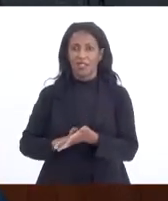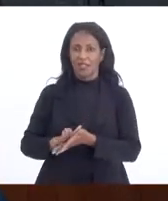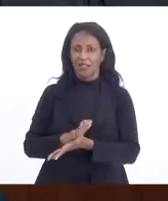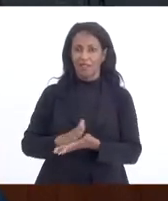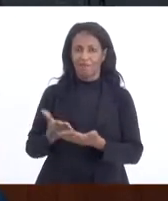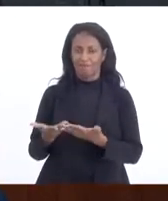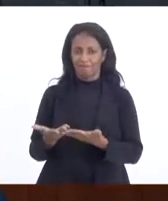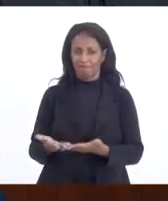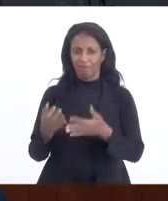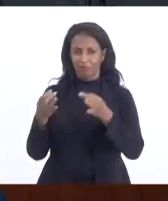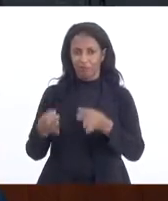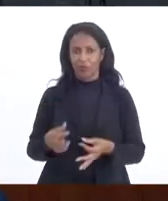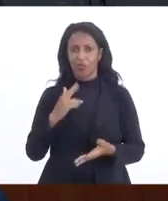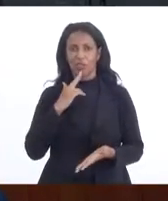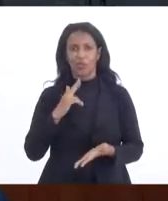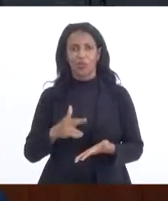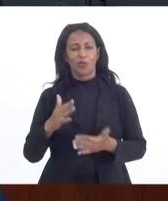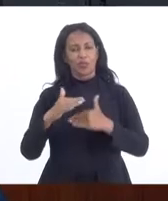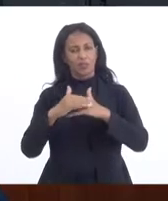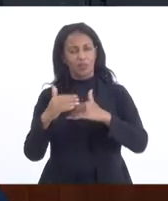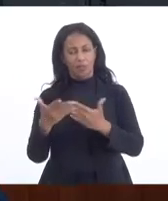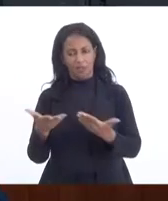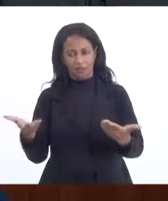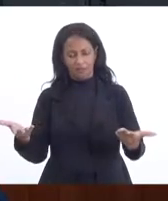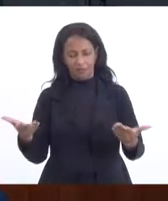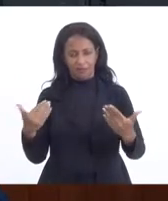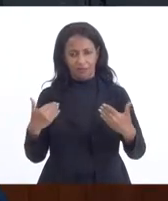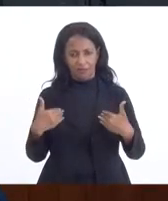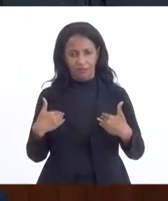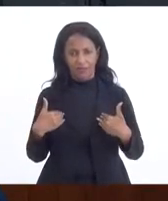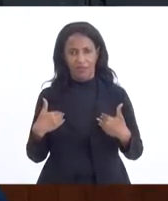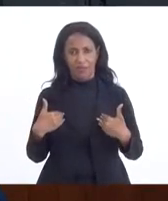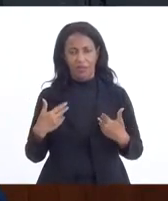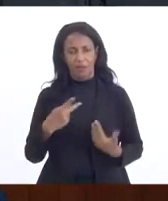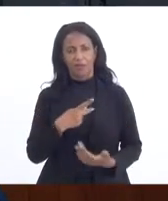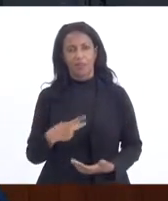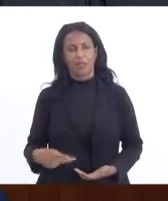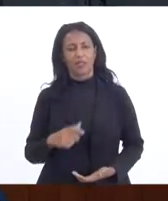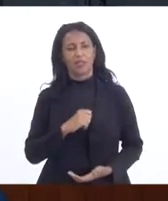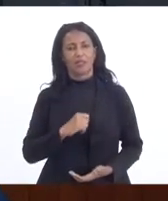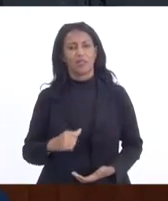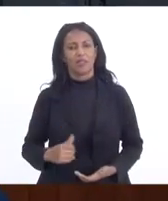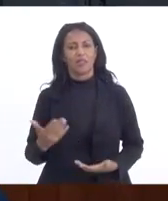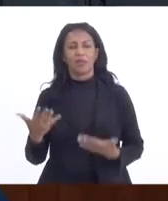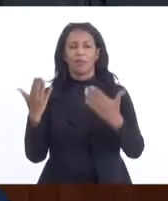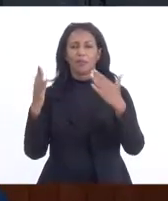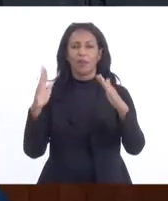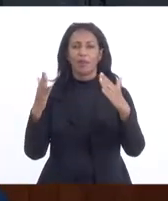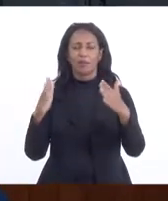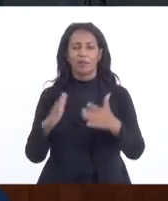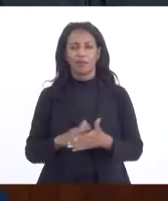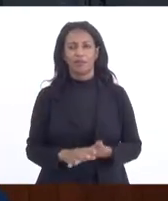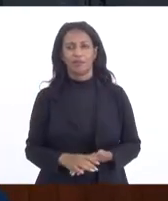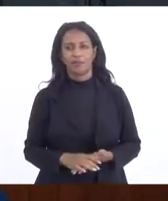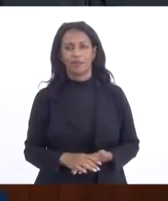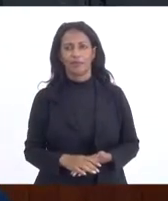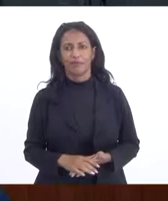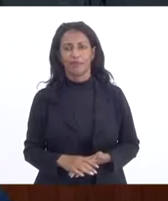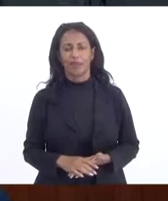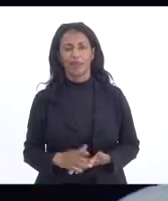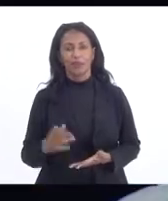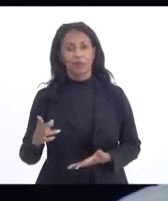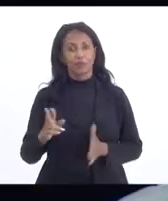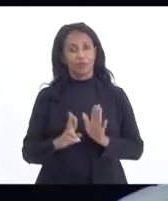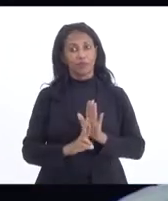justo de reconhecer o carinho de vocês. Presidente André Siciliano, eu quero te parabenizar pelo senhor